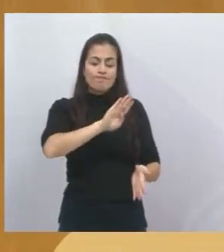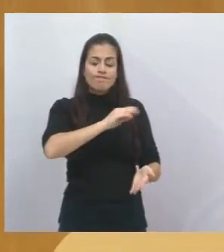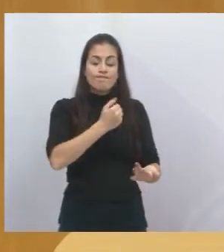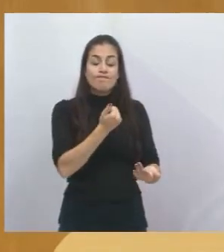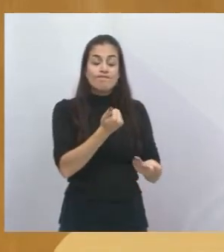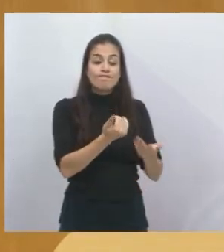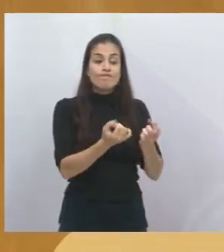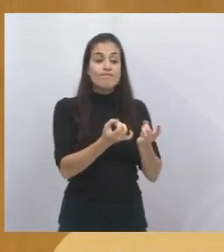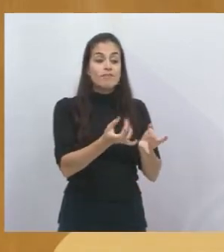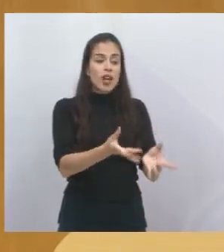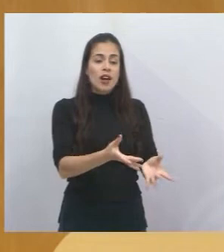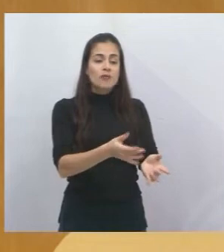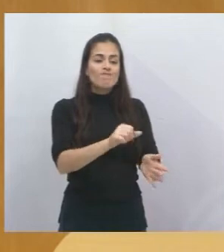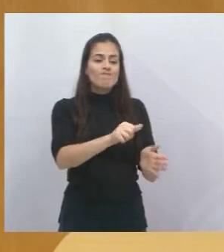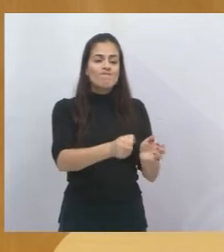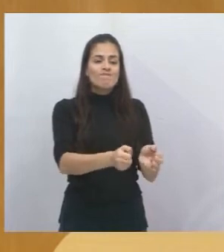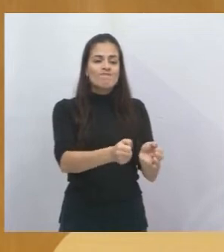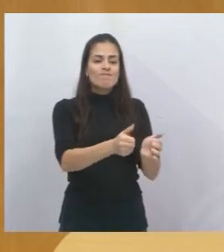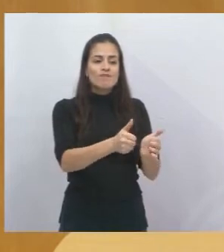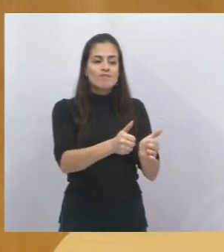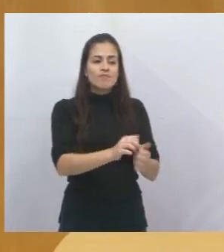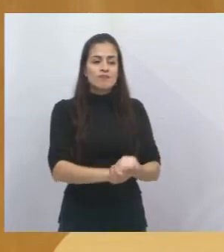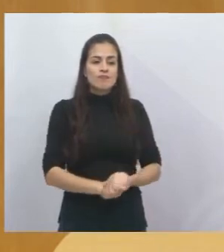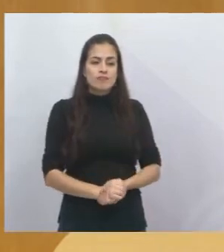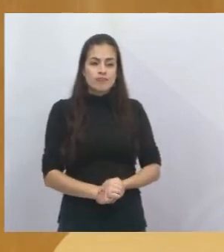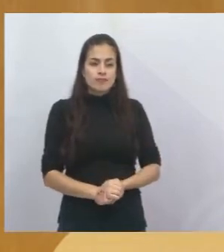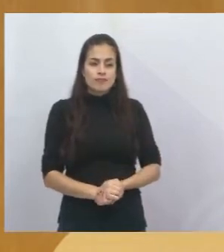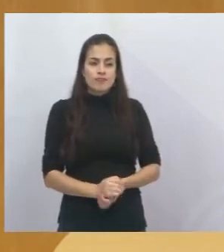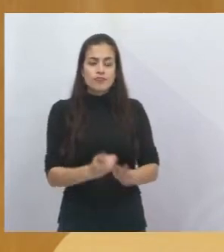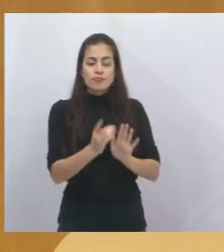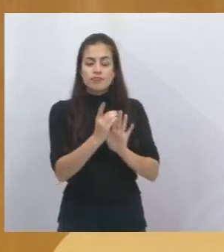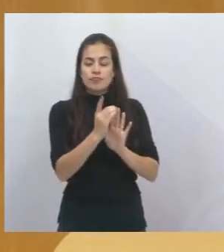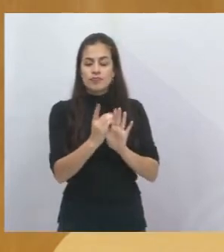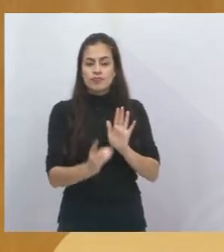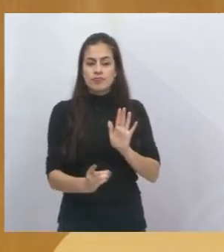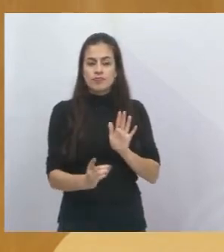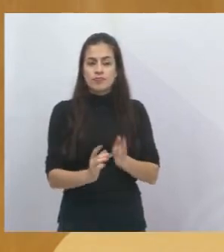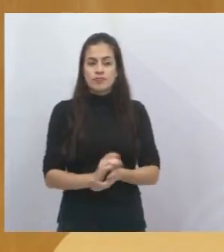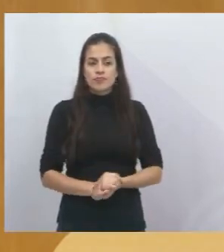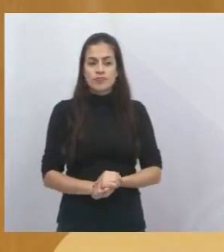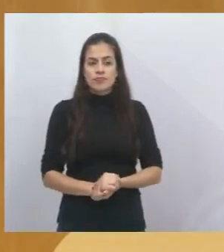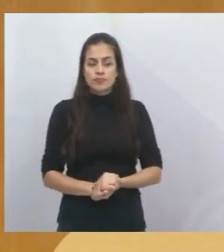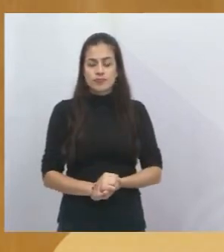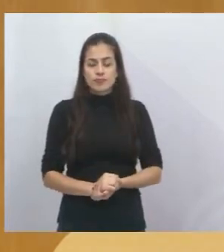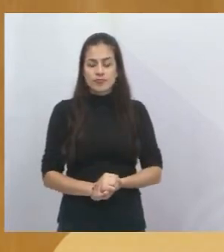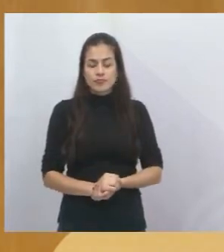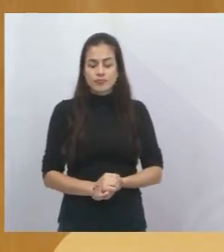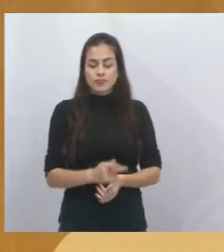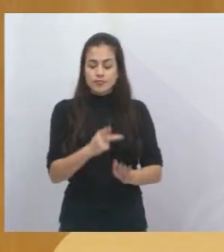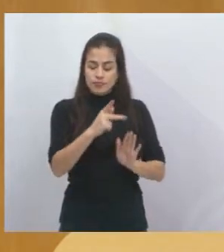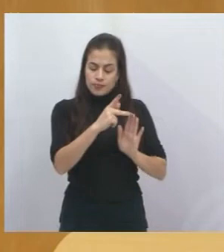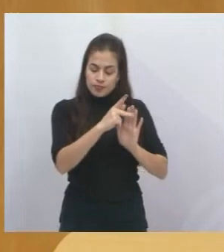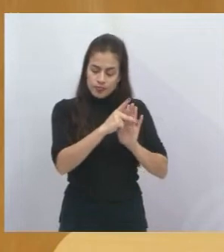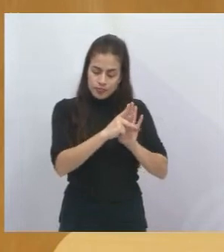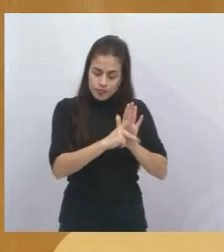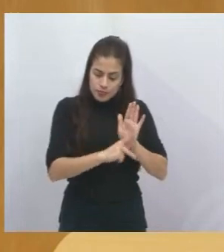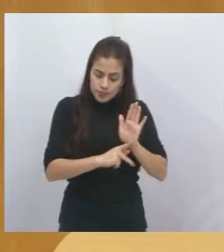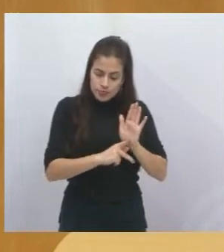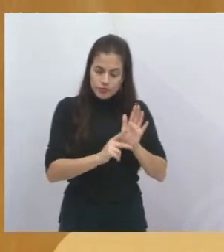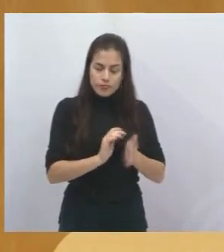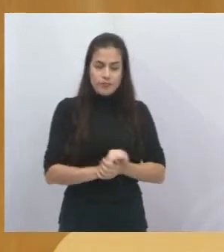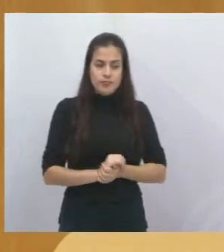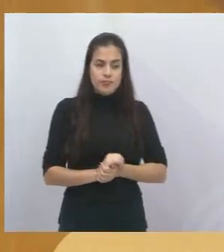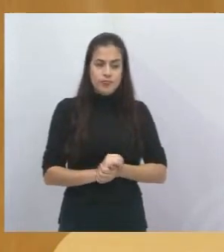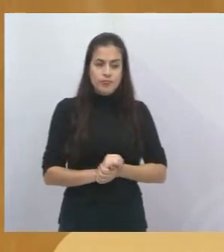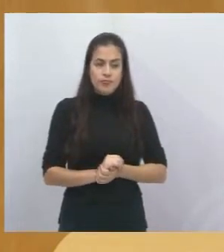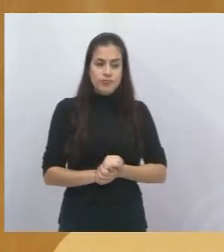e esse é um dos alertas que a gente faz. E esse projeto aqui, eu acho que a gente teve a